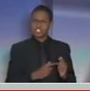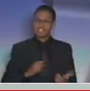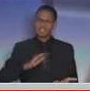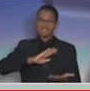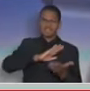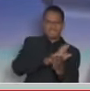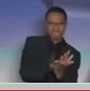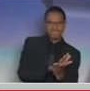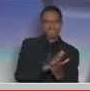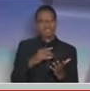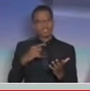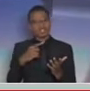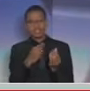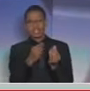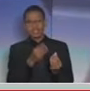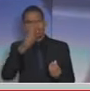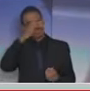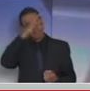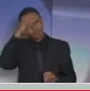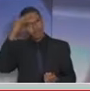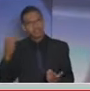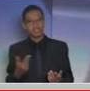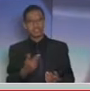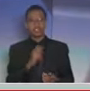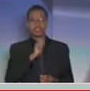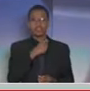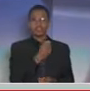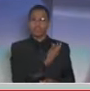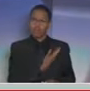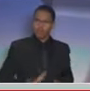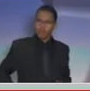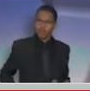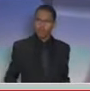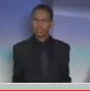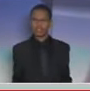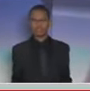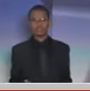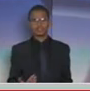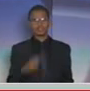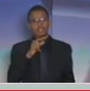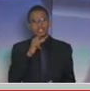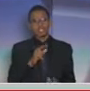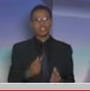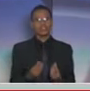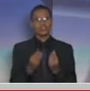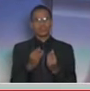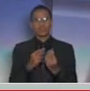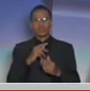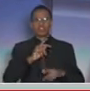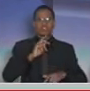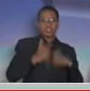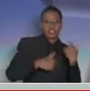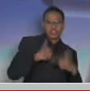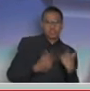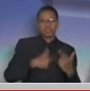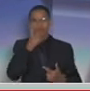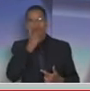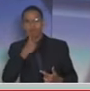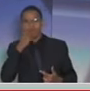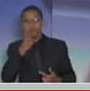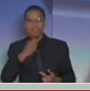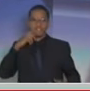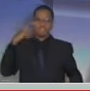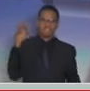um prefeito, um governante, se colocar dessa maneira, atacando os trabalhadores de uma